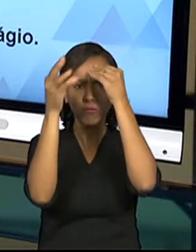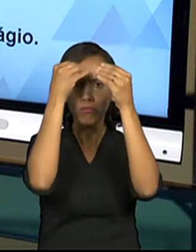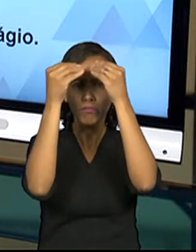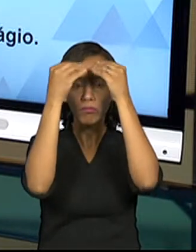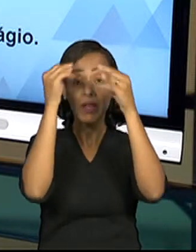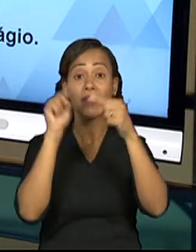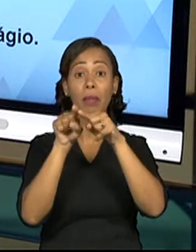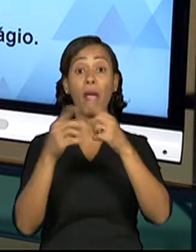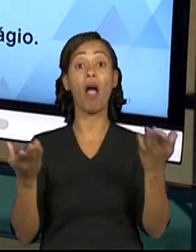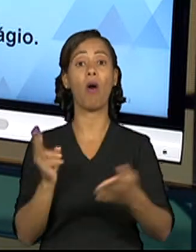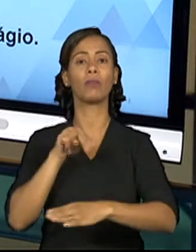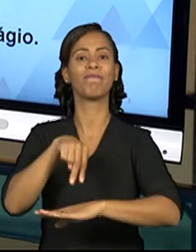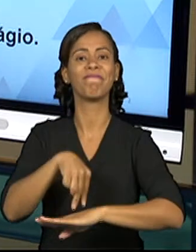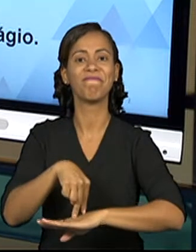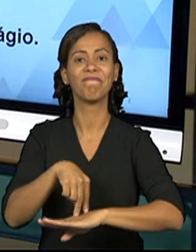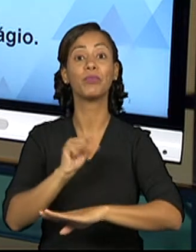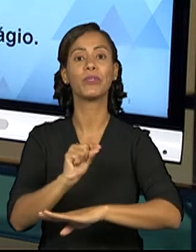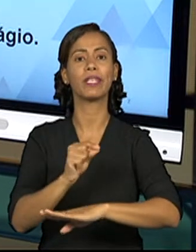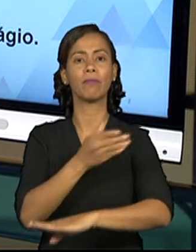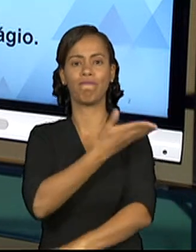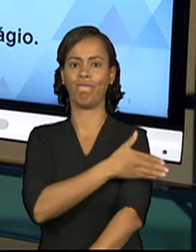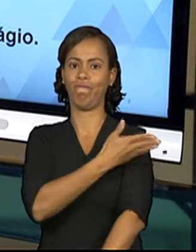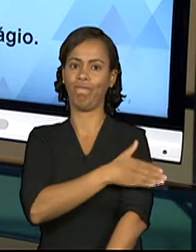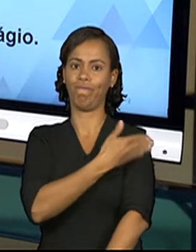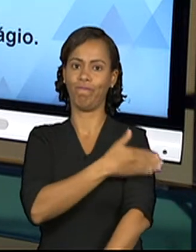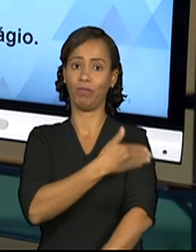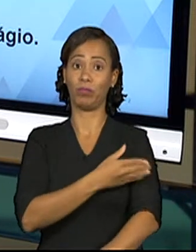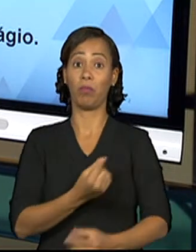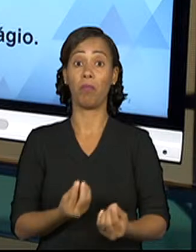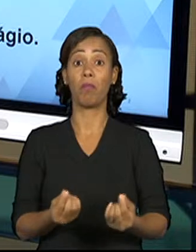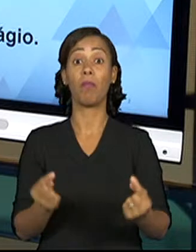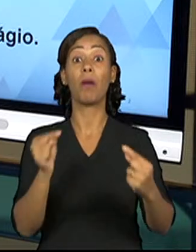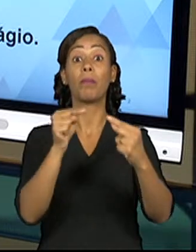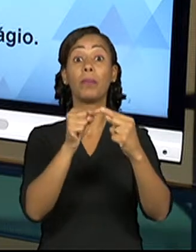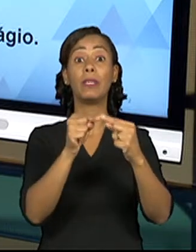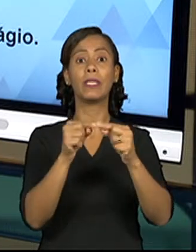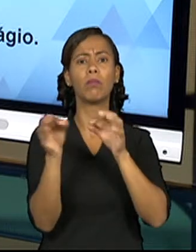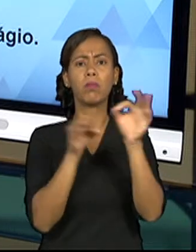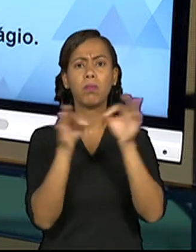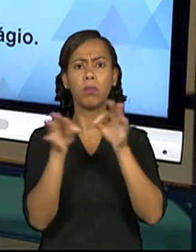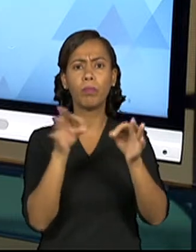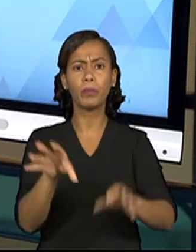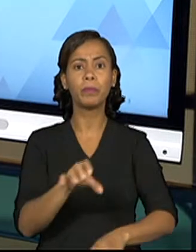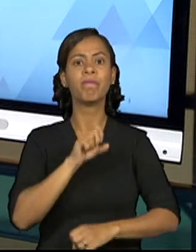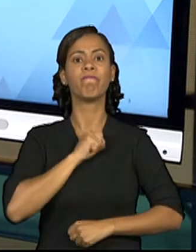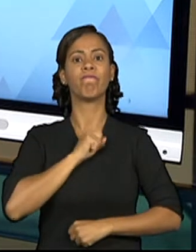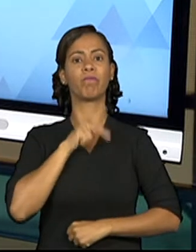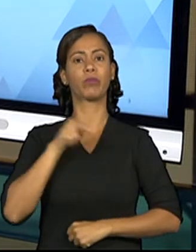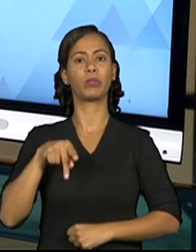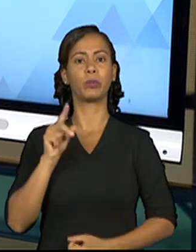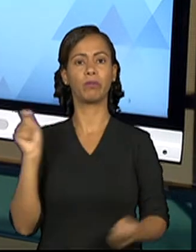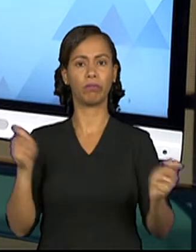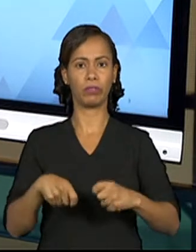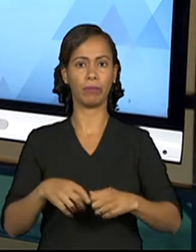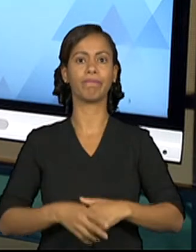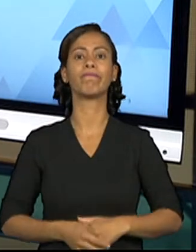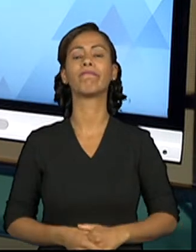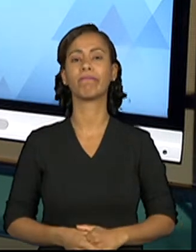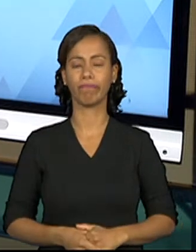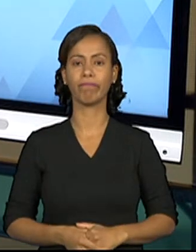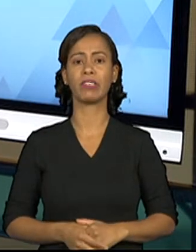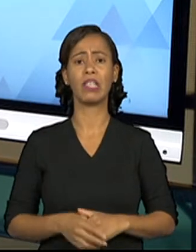onde vocês estão preparando essa reflexão na formação do futuro professor. Então,